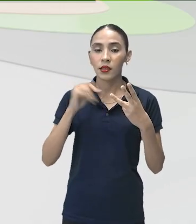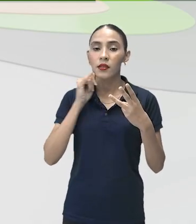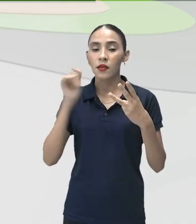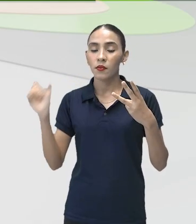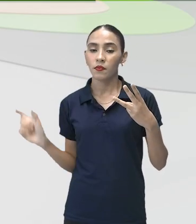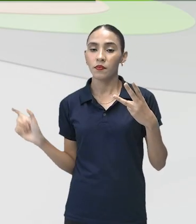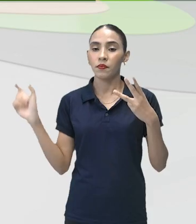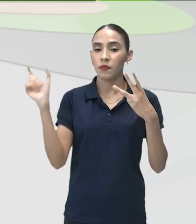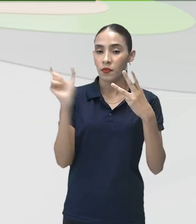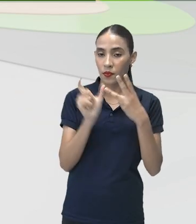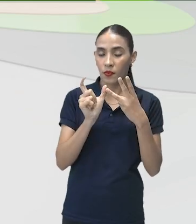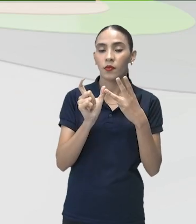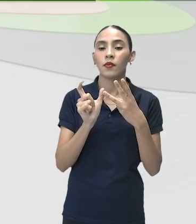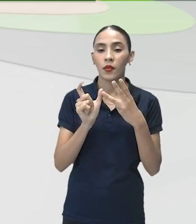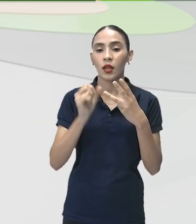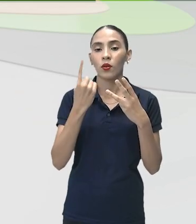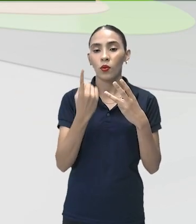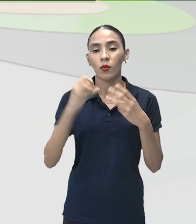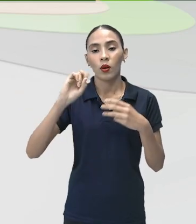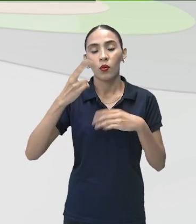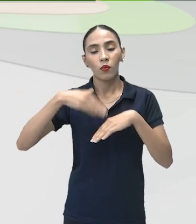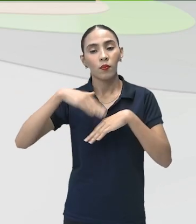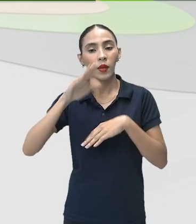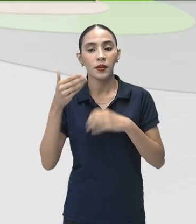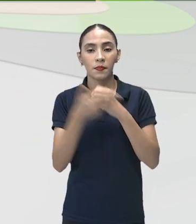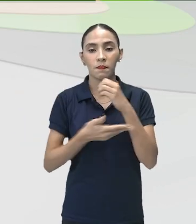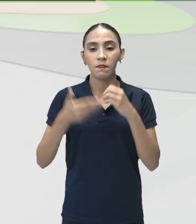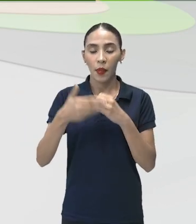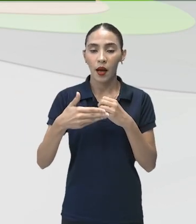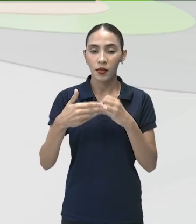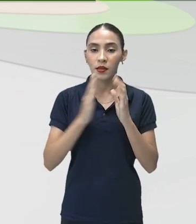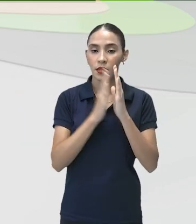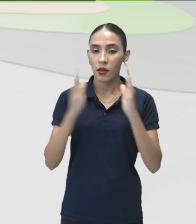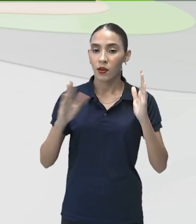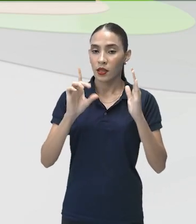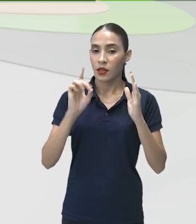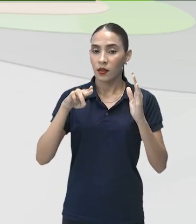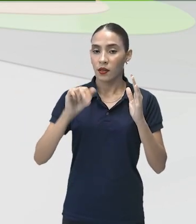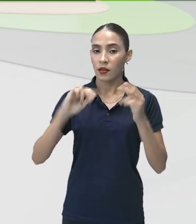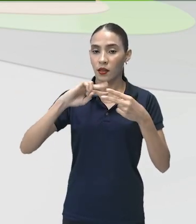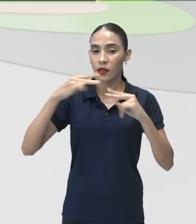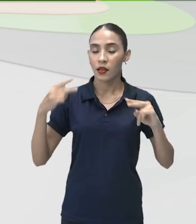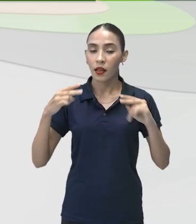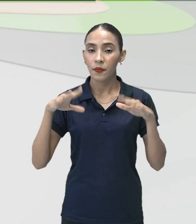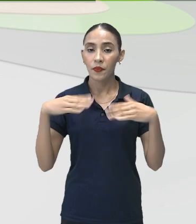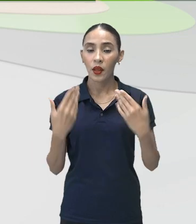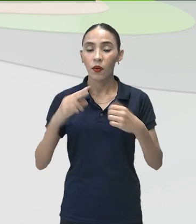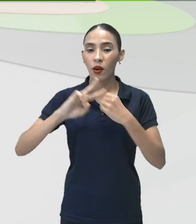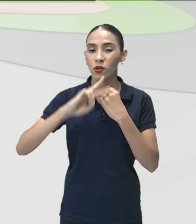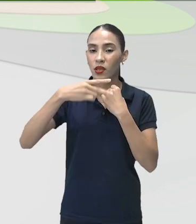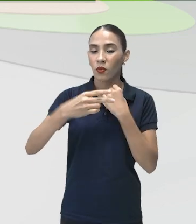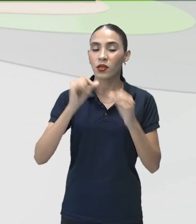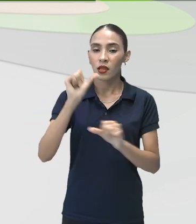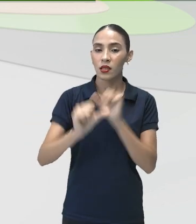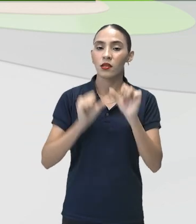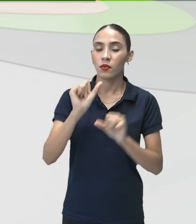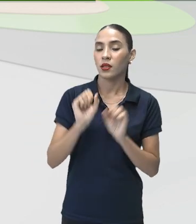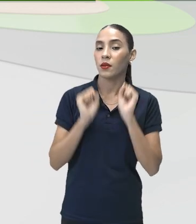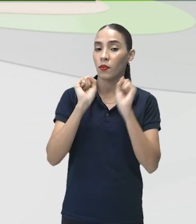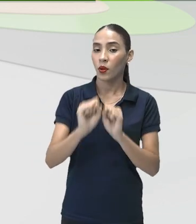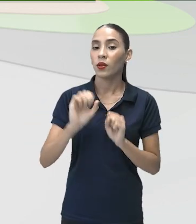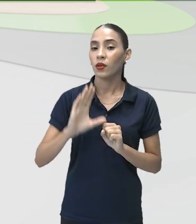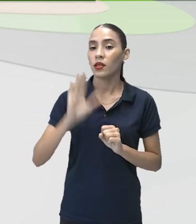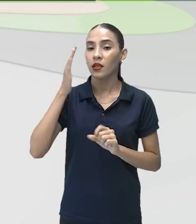inserção ocorre a adição de uma ou mais bases nessa sequência de DNA. As consequências dessas mudanças é que